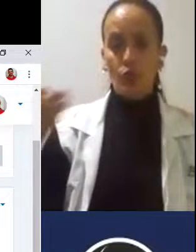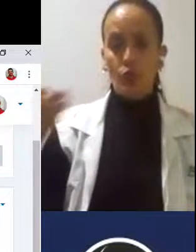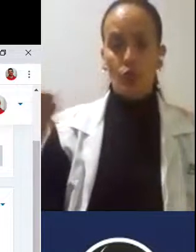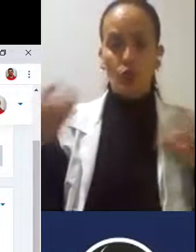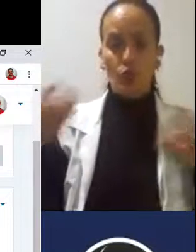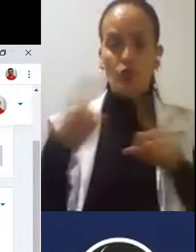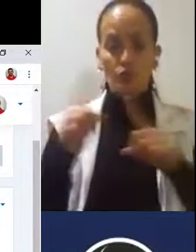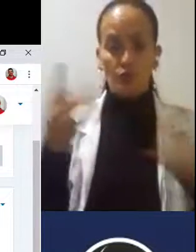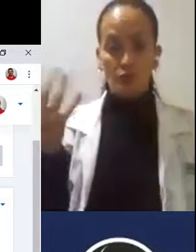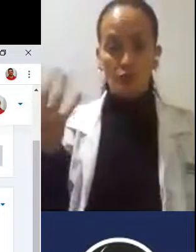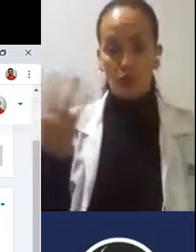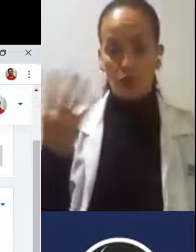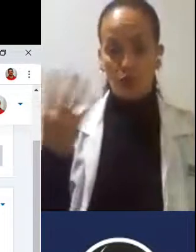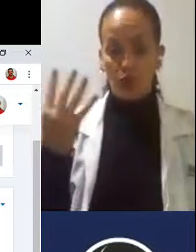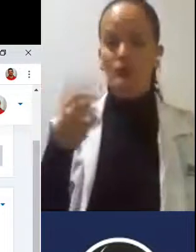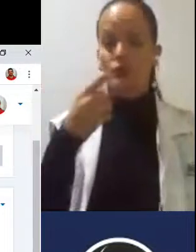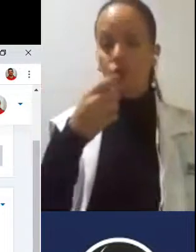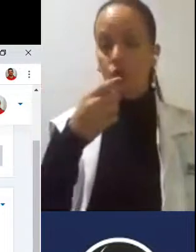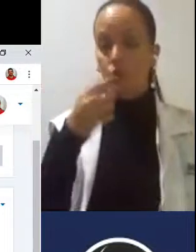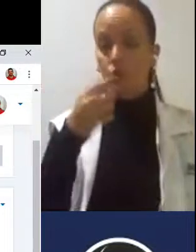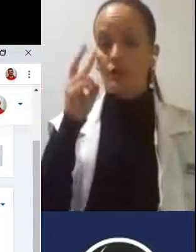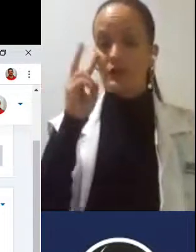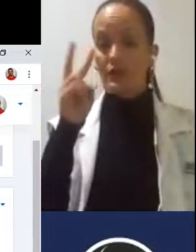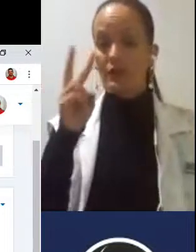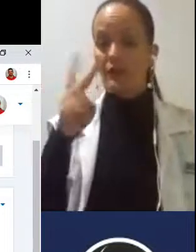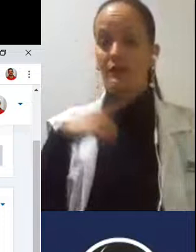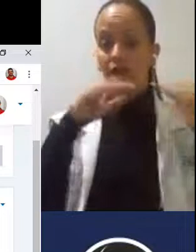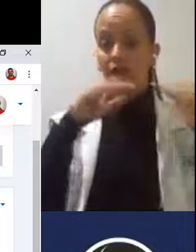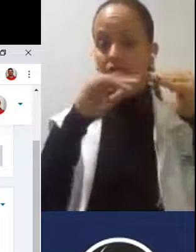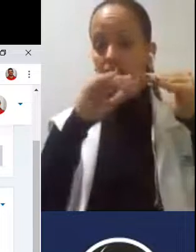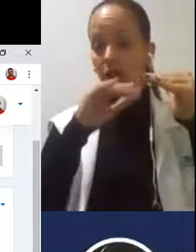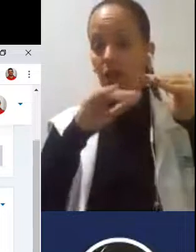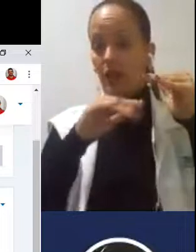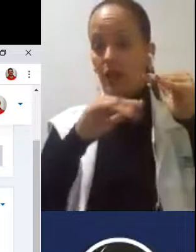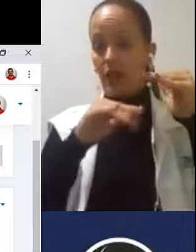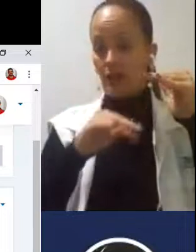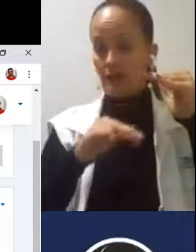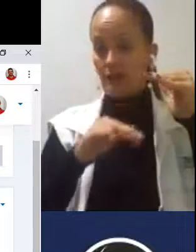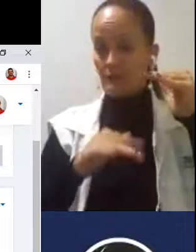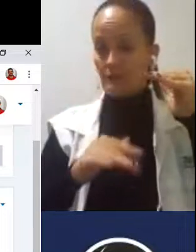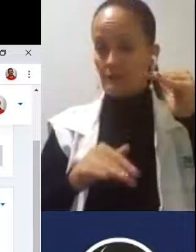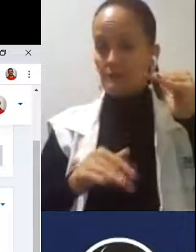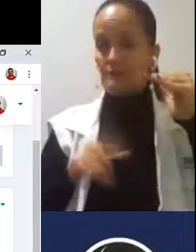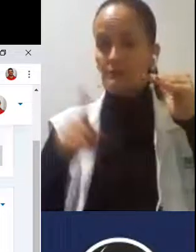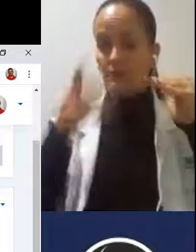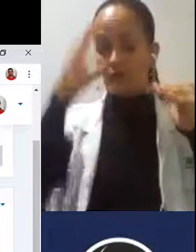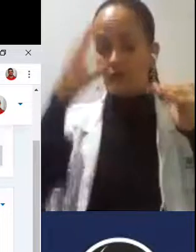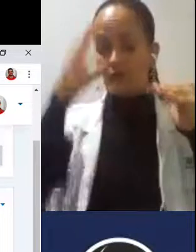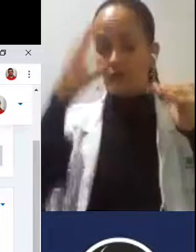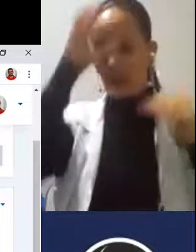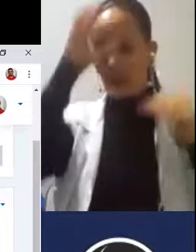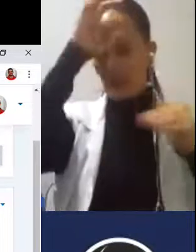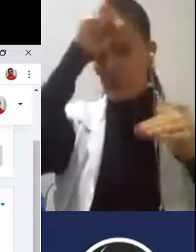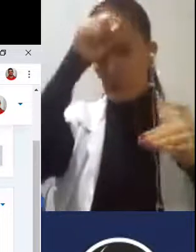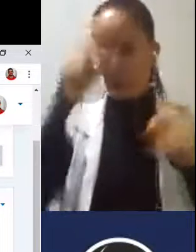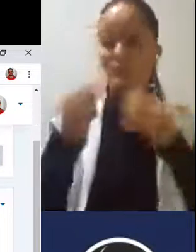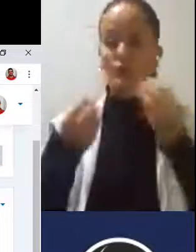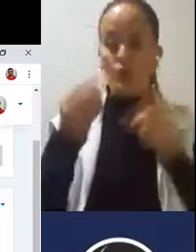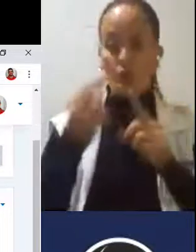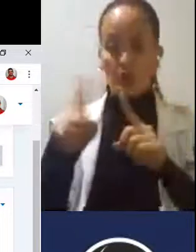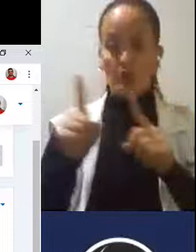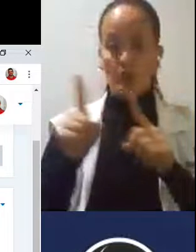quarto. Então, quando você abre aqui a abinha do quarto, vai ter todo esse conteúdo que vai te auxiliar na resolução desse quarto desafio, certo?